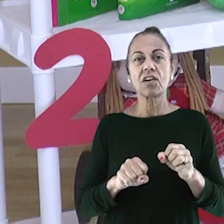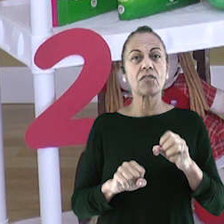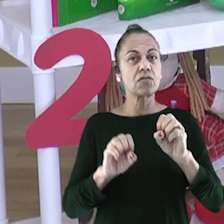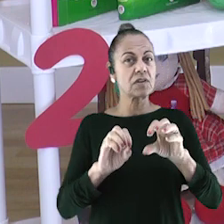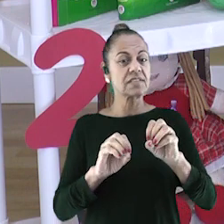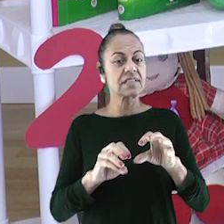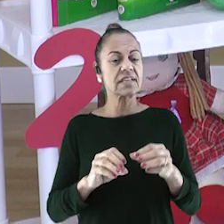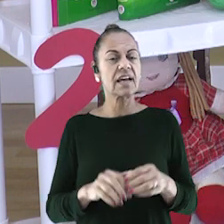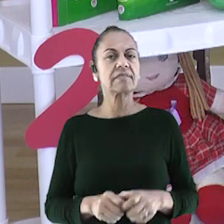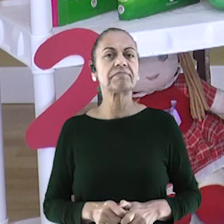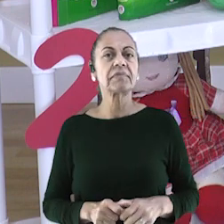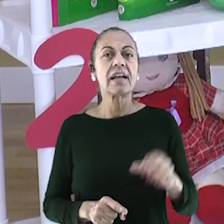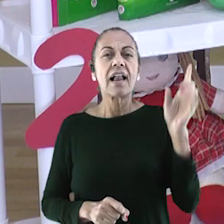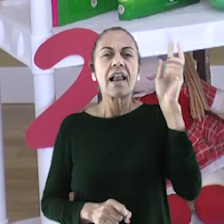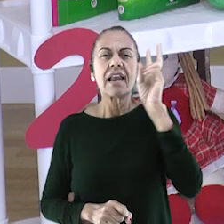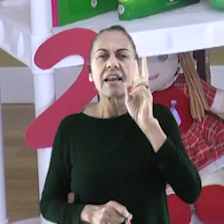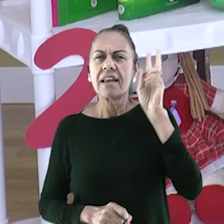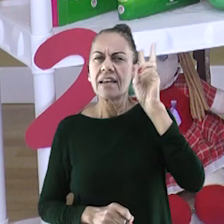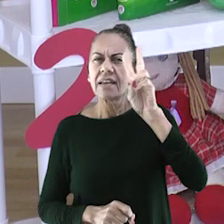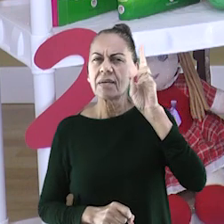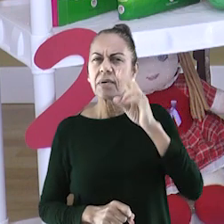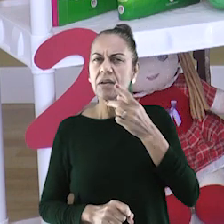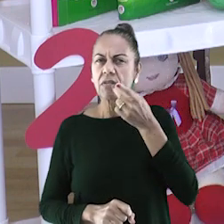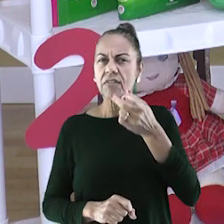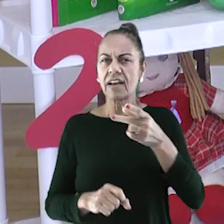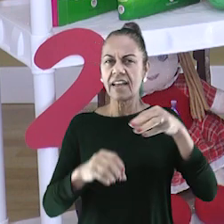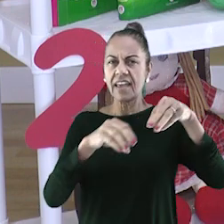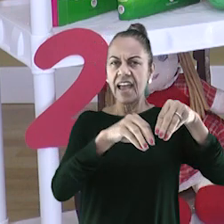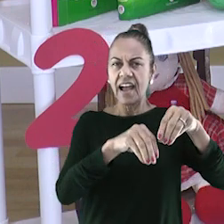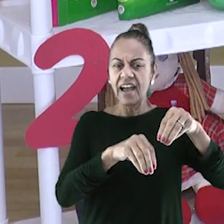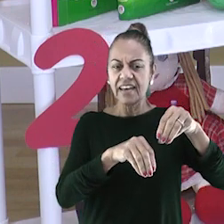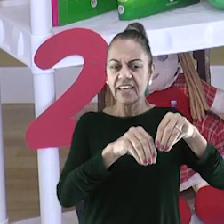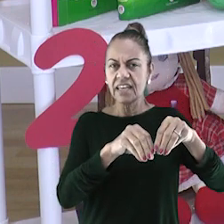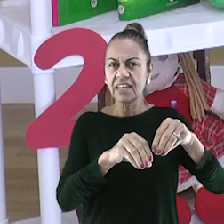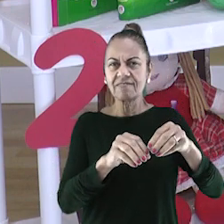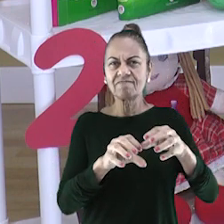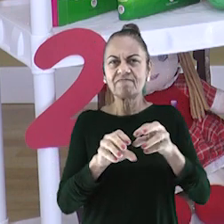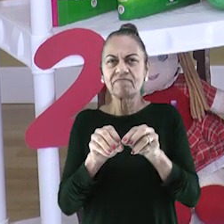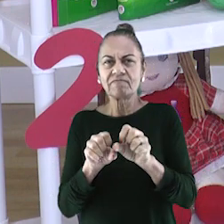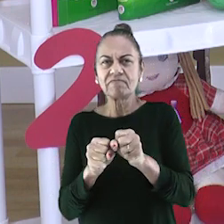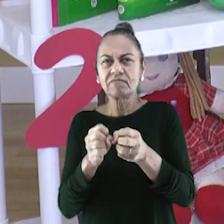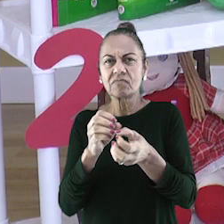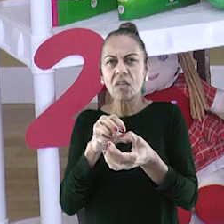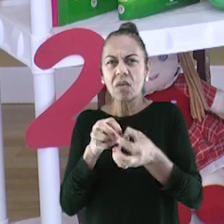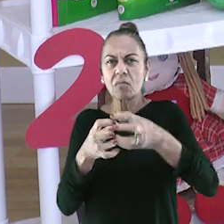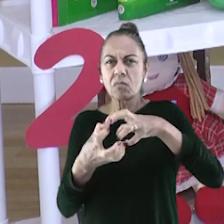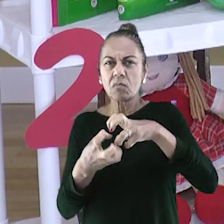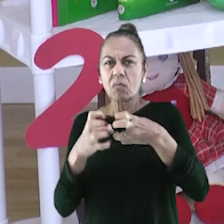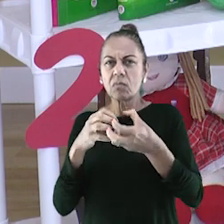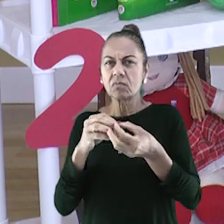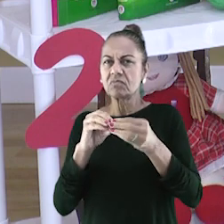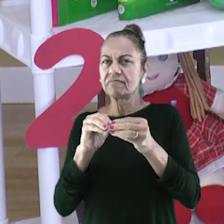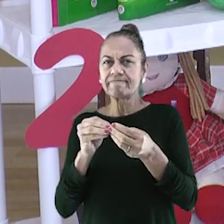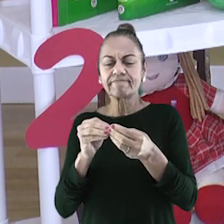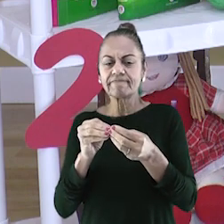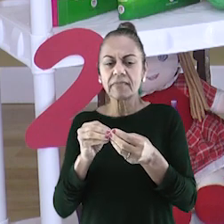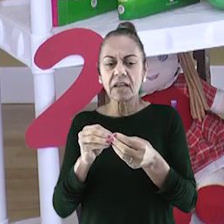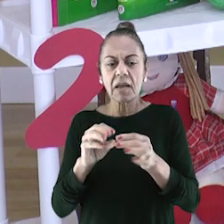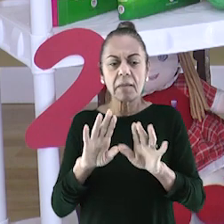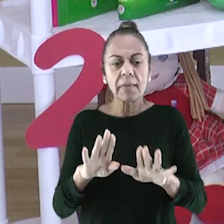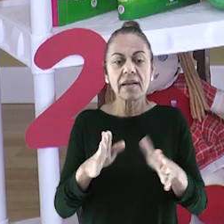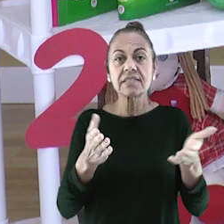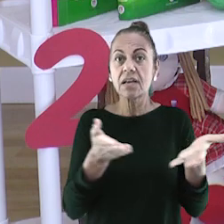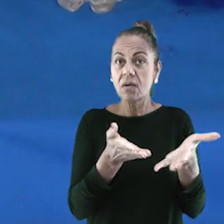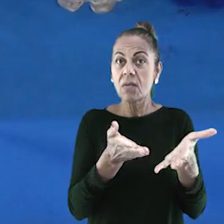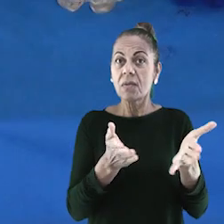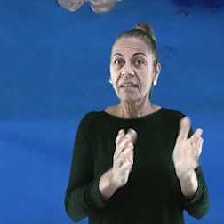vocês que não dava para moldar com areia? Olha que diferente que ficou essa areia, ó. Ela agora ficou moldável.